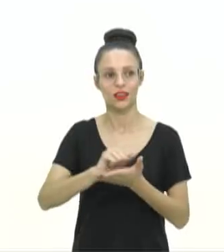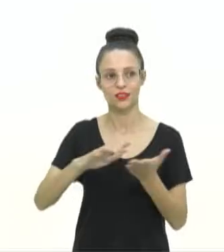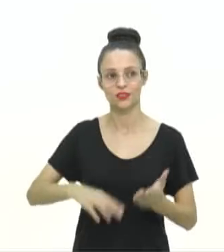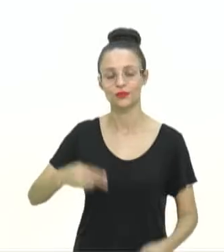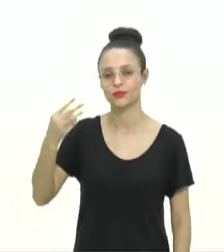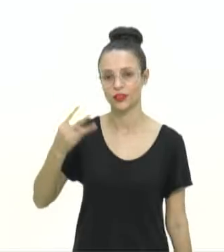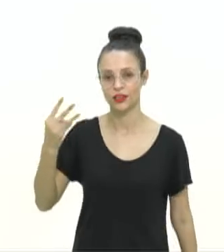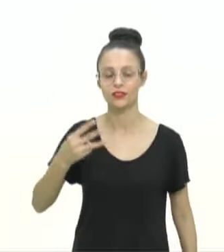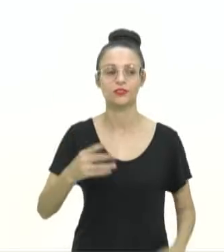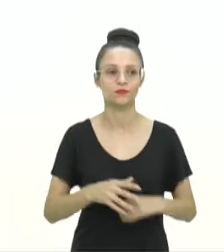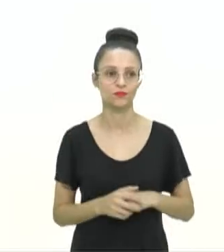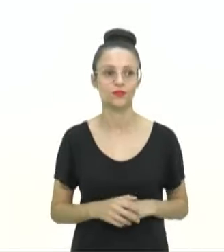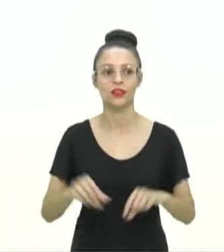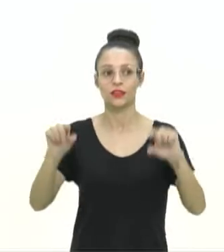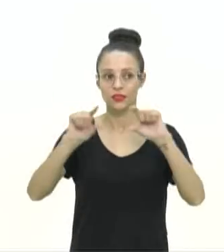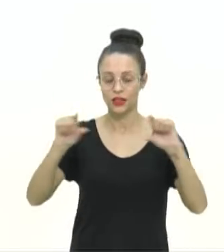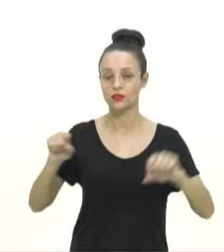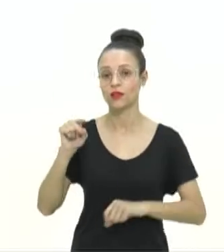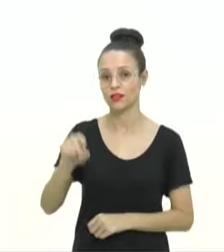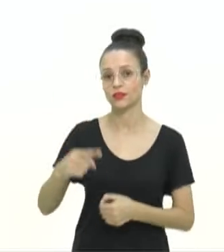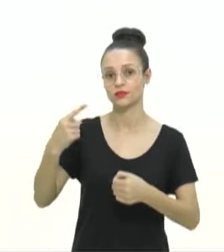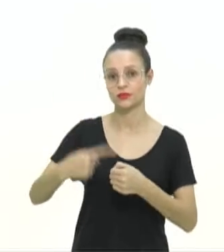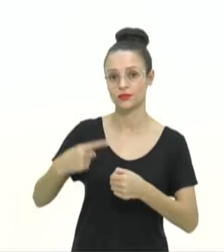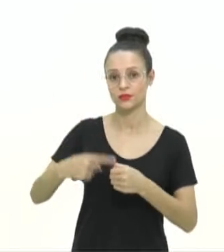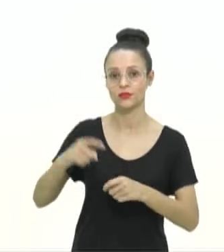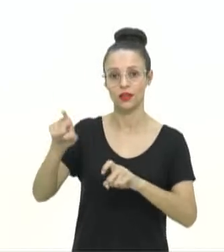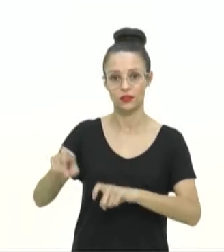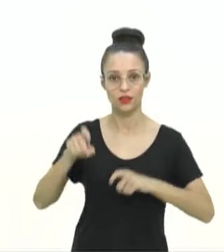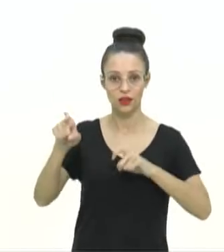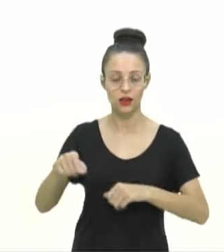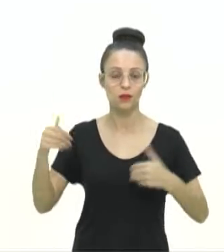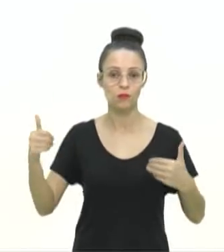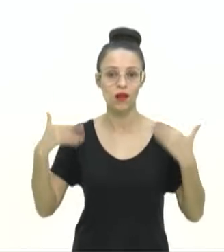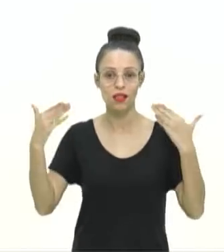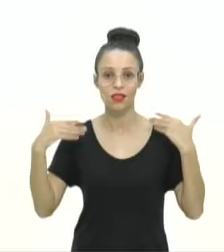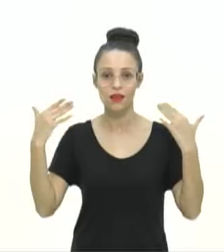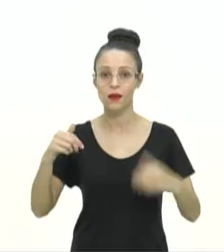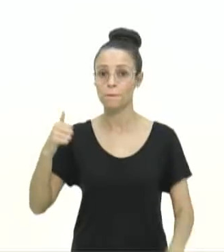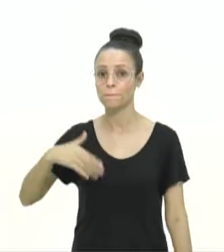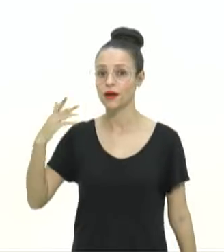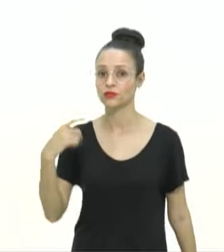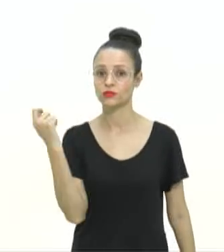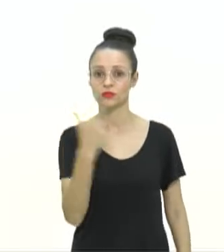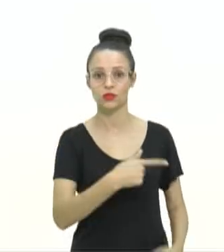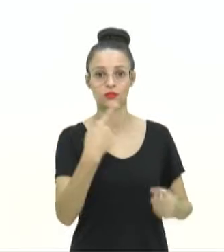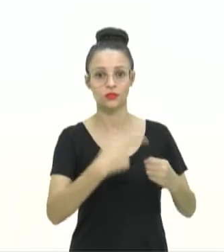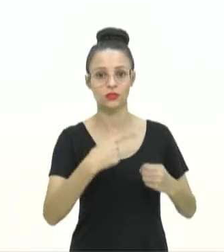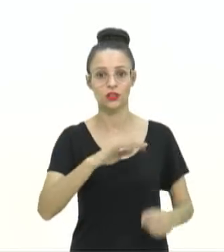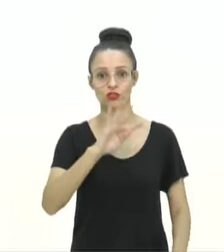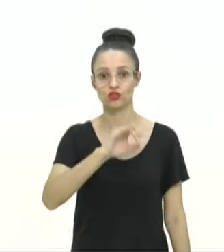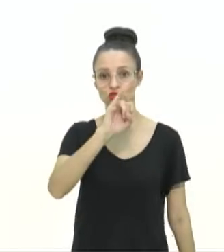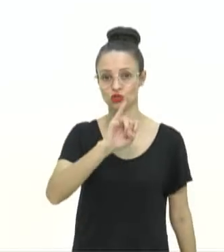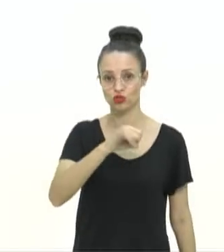Exercício 3. No trecho em Campo Alegre, mais do que em Tijucas, existem muitos